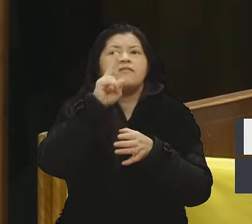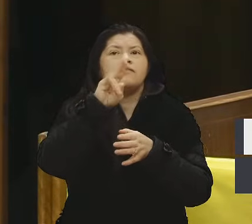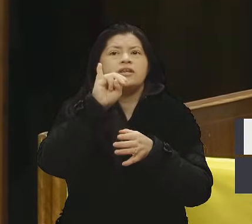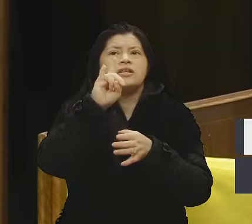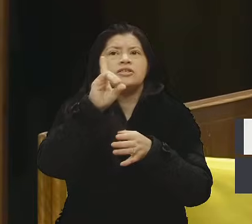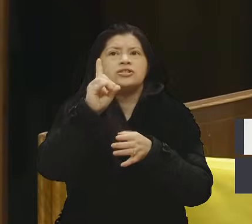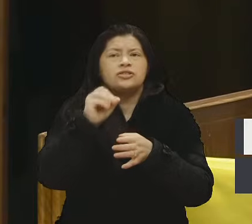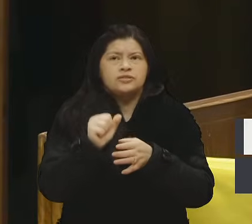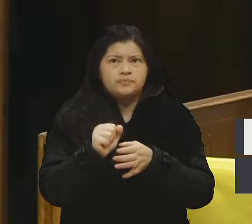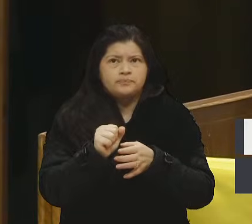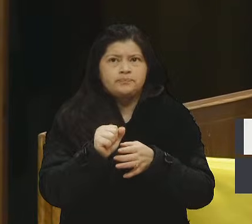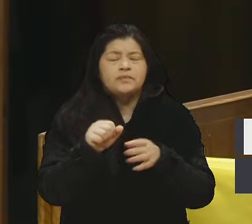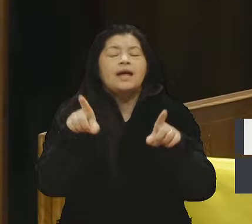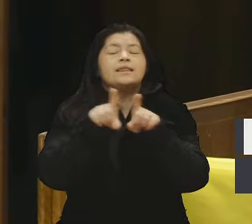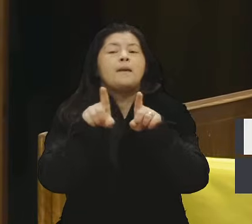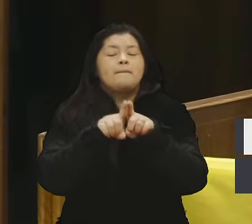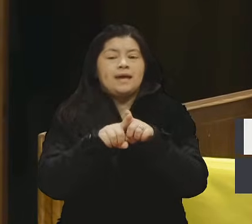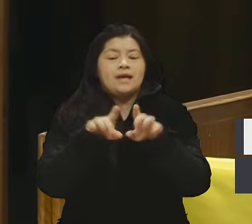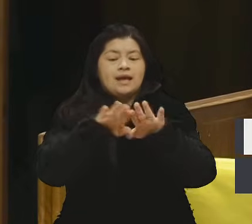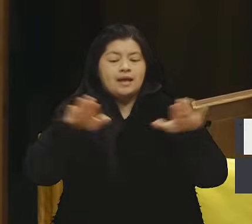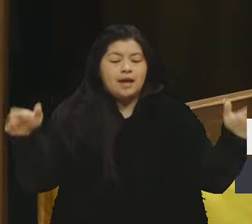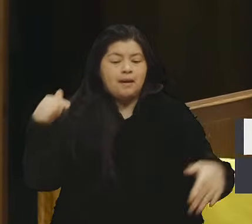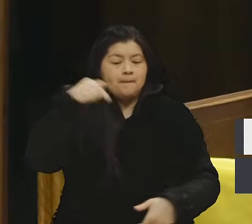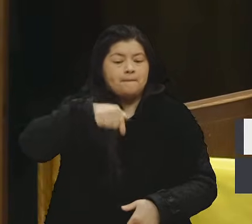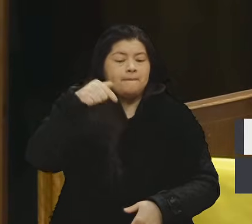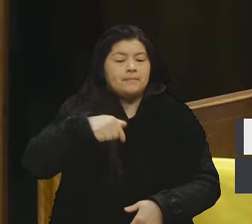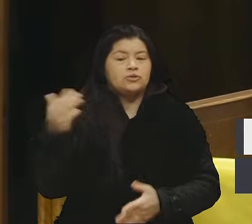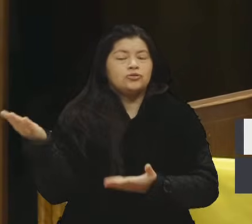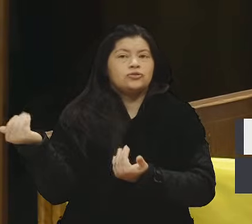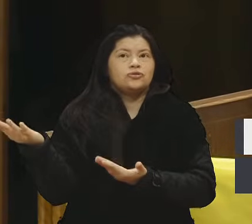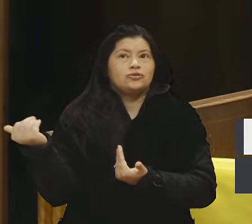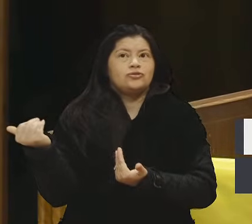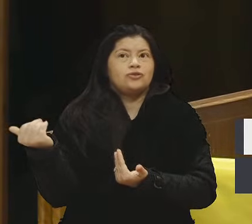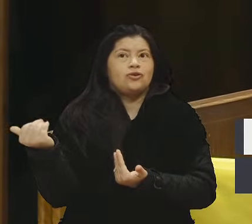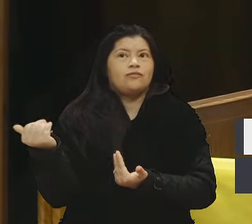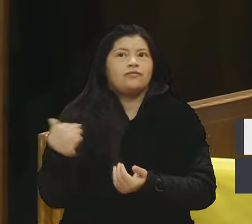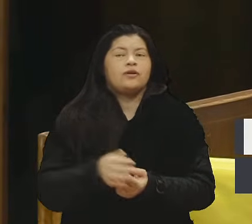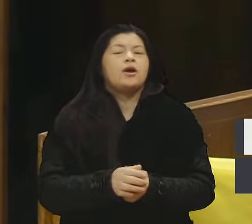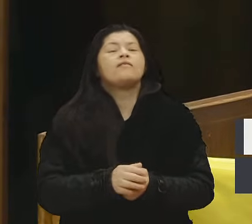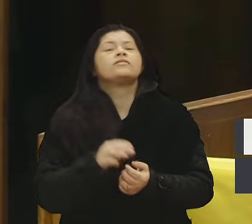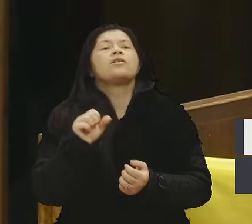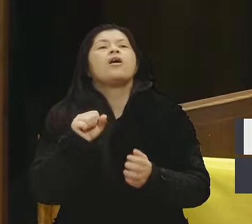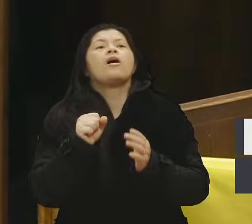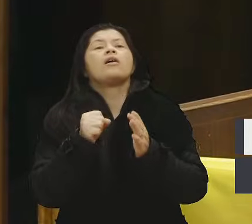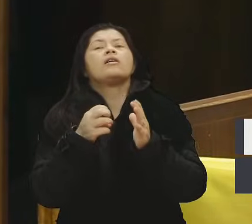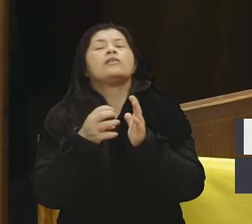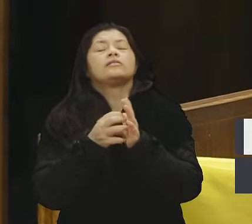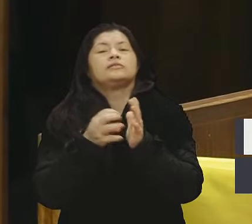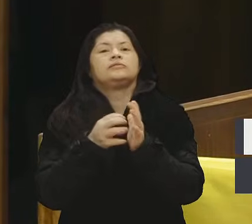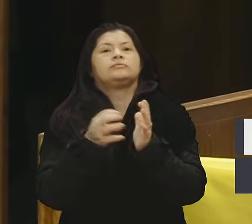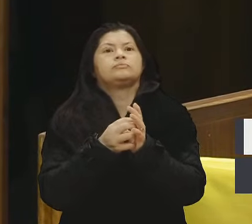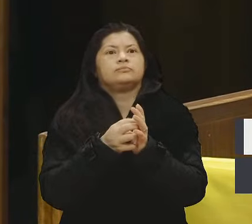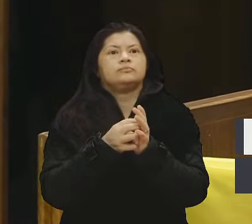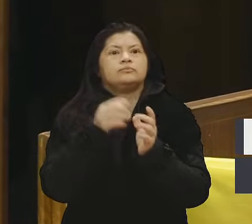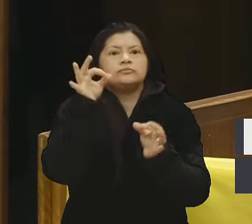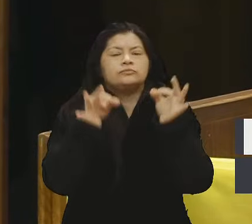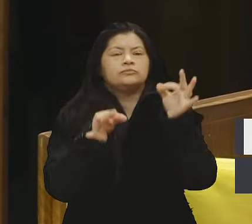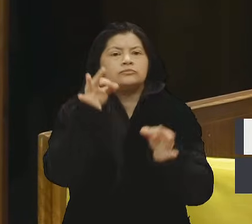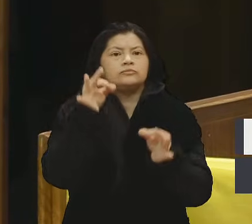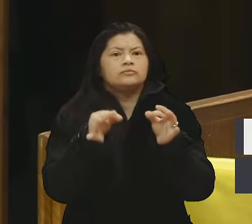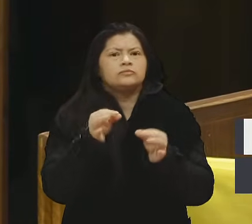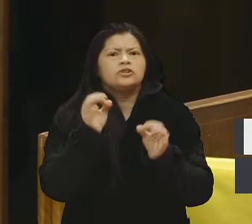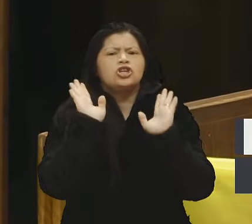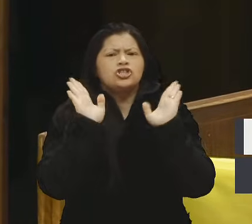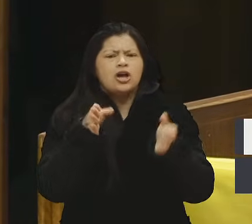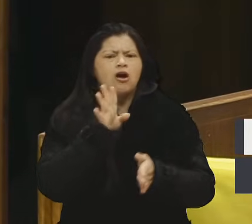jovem aqui da mesa e o nosso advogado, nosso assessor jurídico, o doutor Marcelo Borner, que tem assim conhecimento